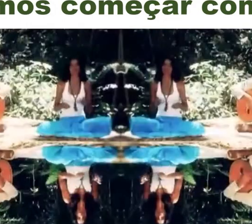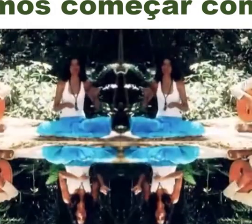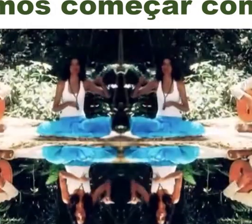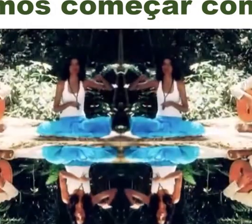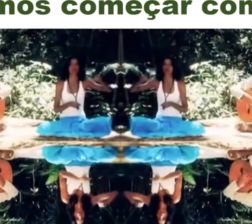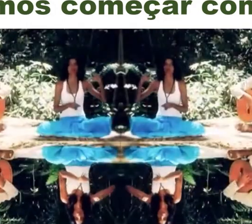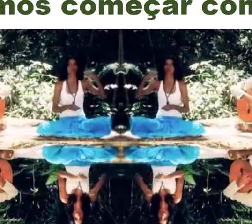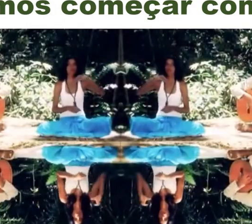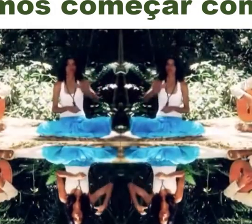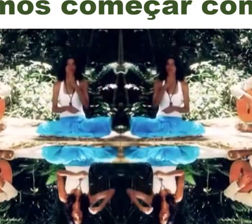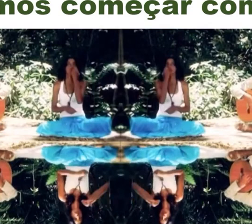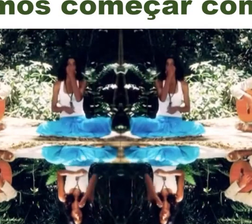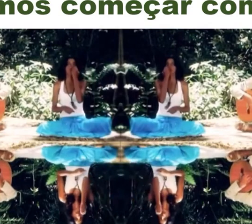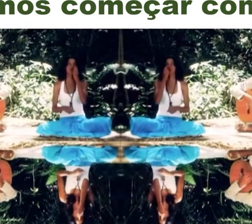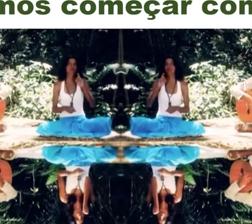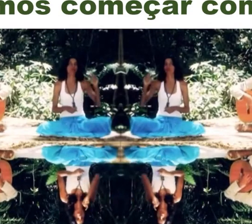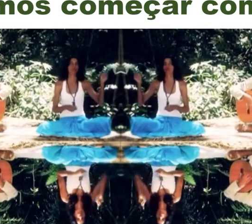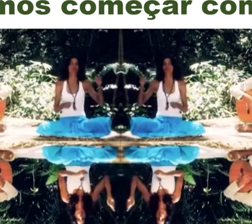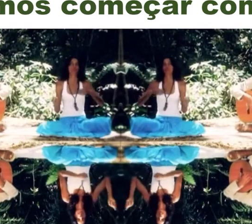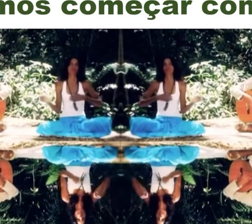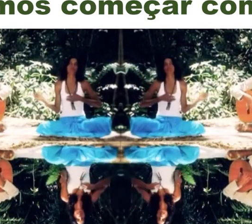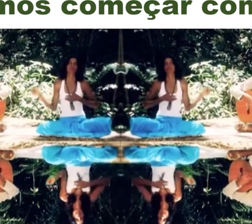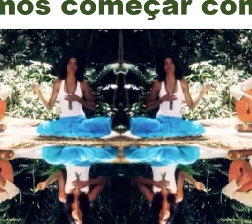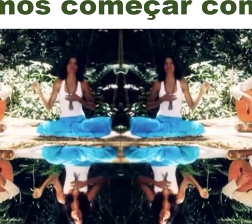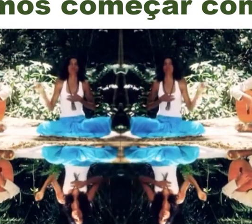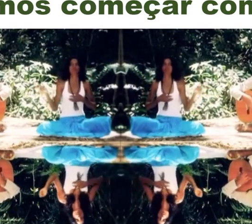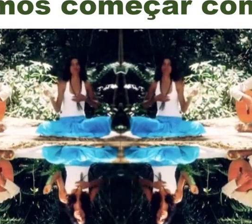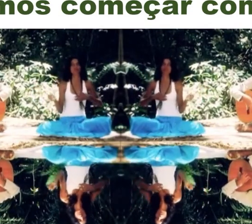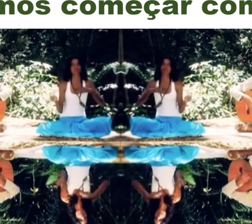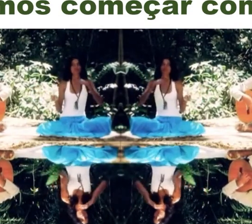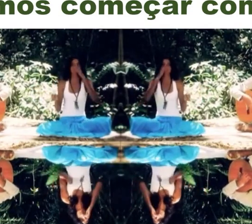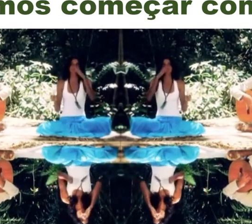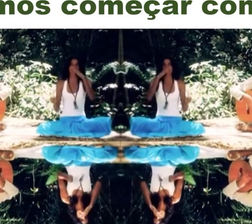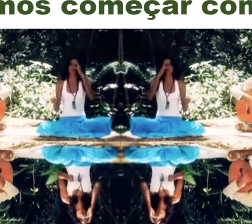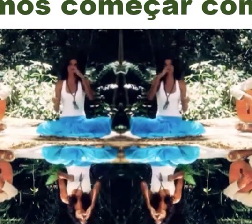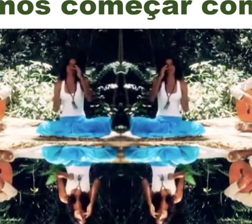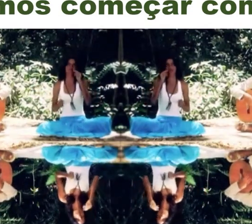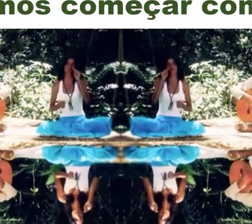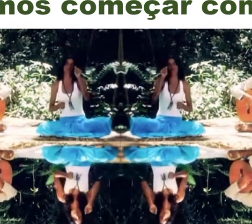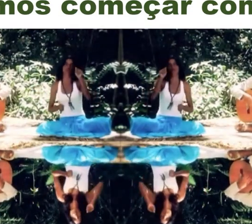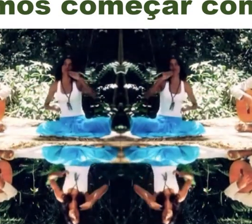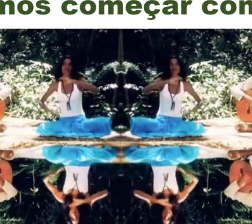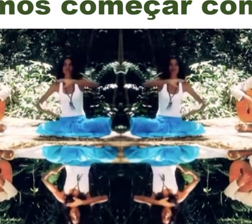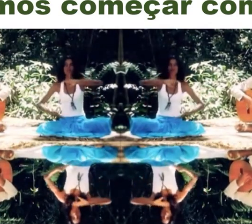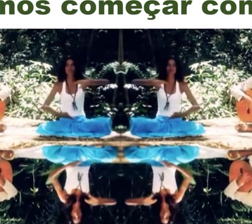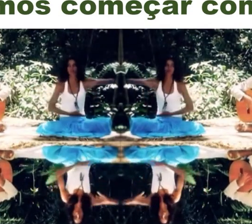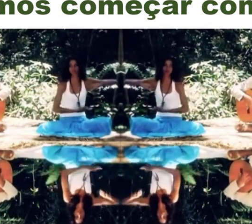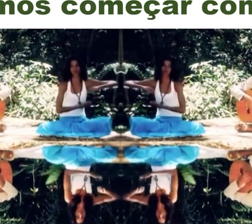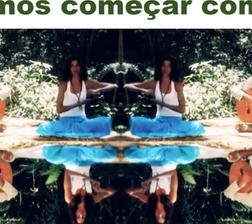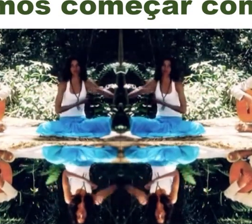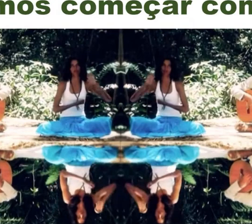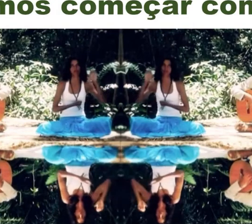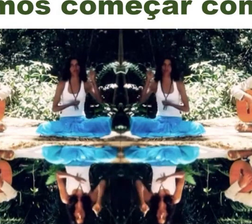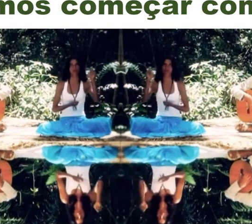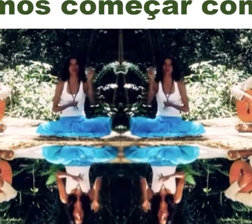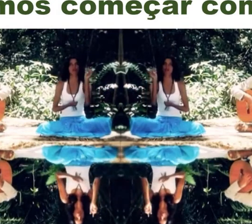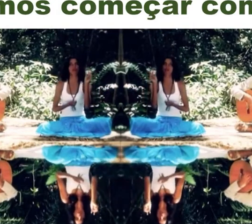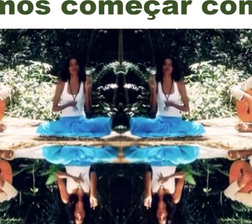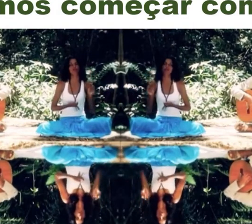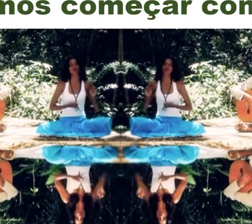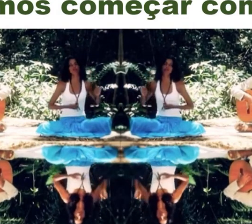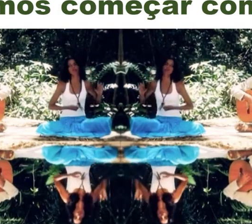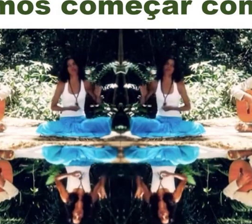Quando o sol toca Vai dançando girassol Você e o universo